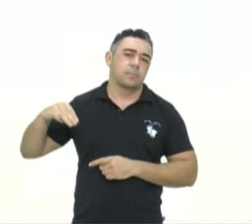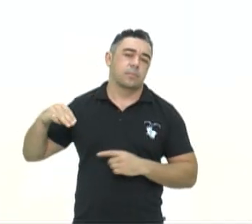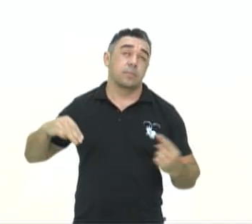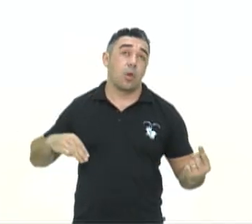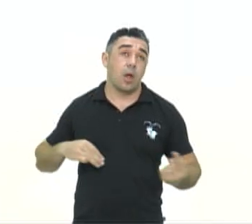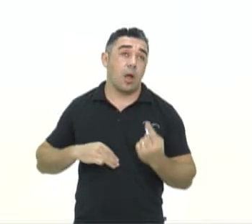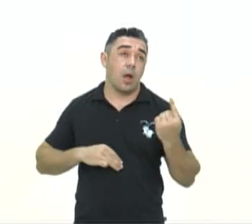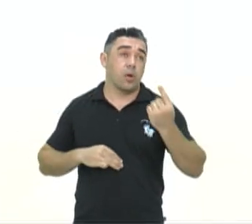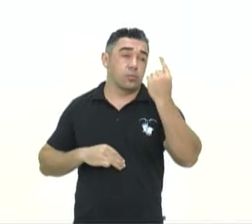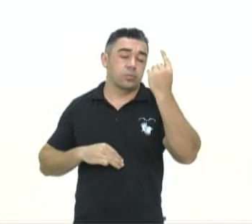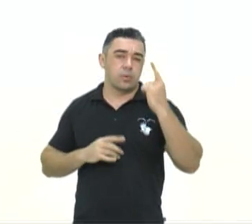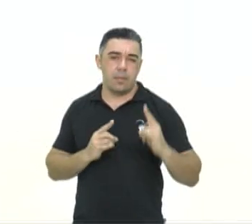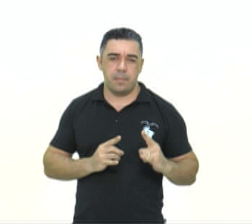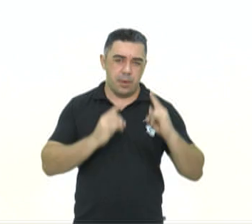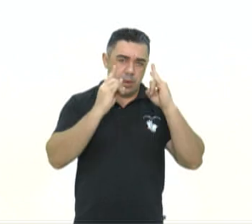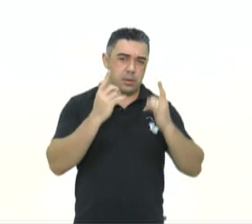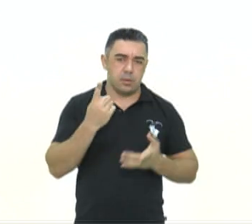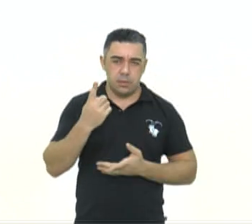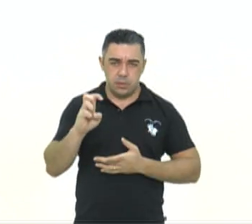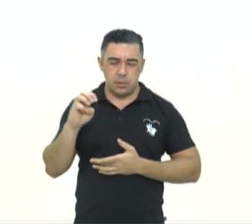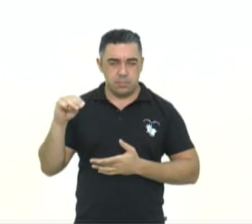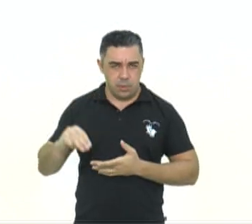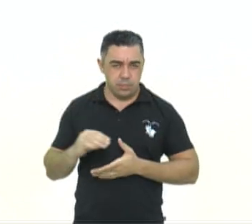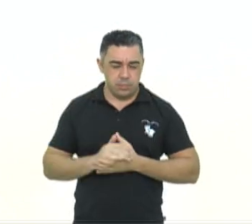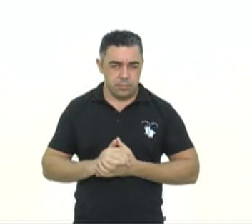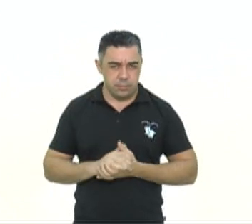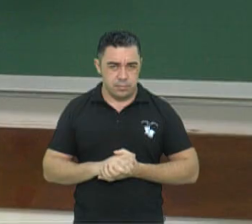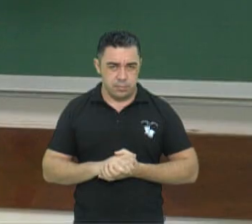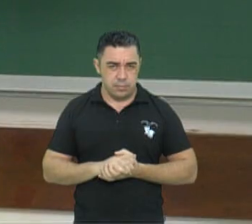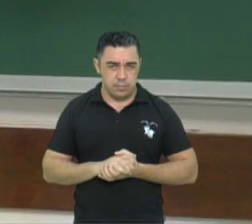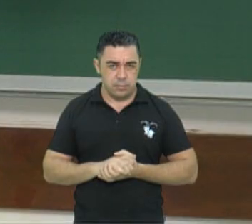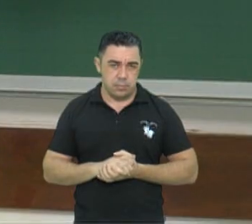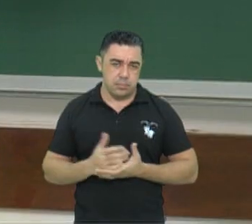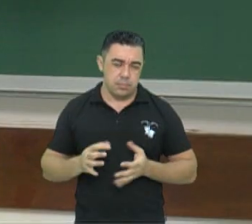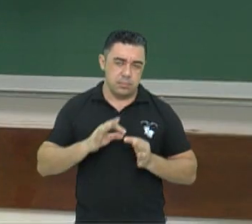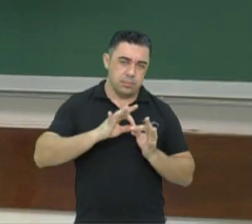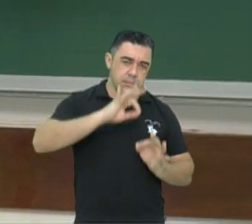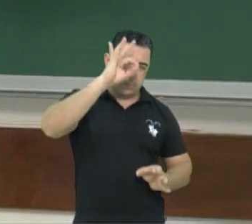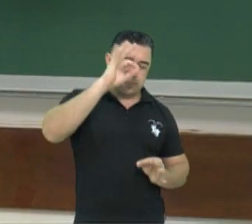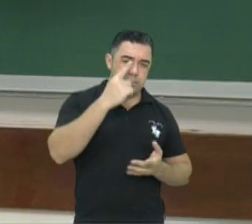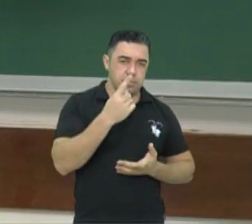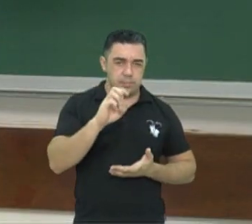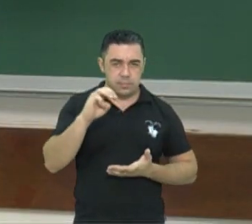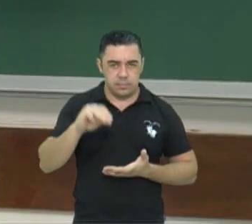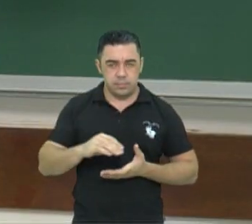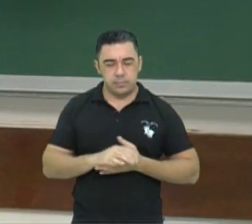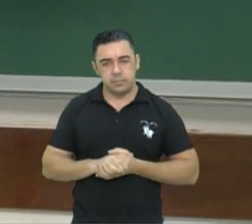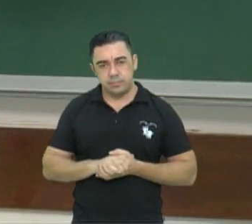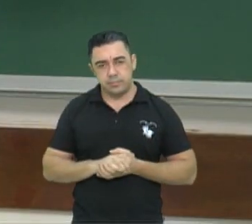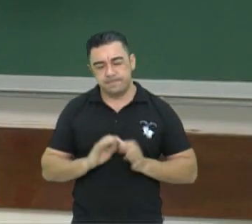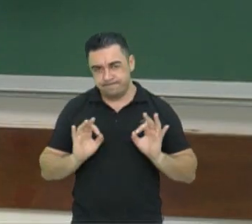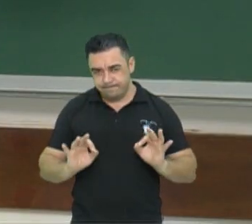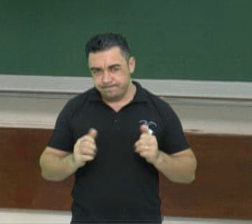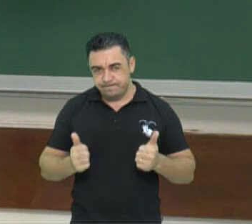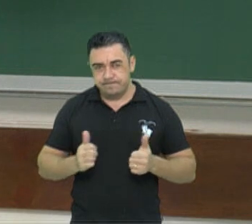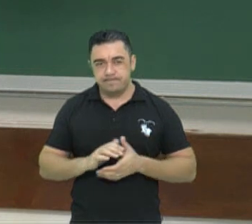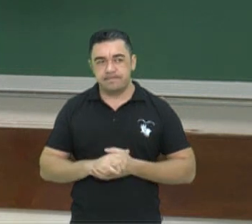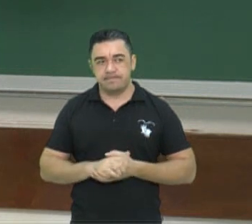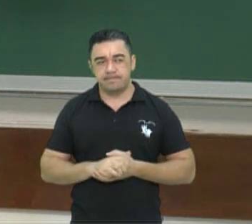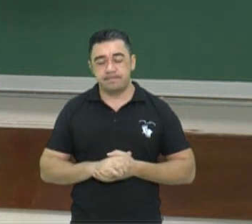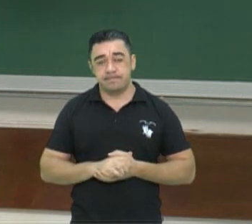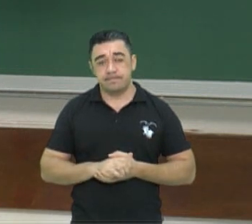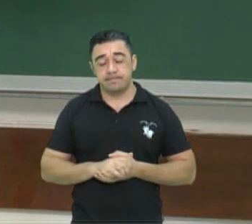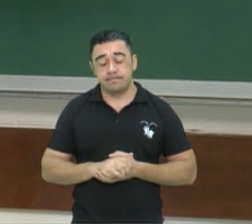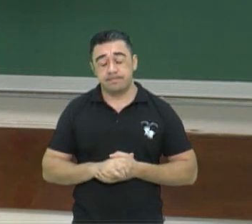desse prédio vale 15 metros, ou mede, né, 15 metros. Certo, gente? Então,